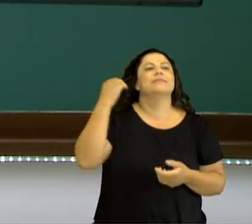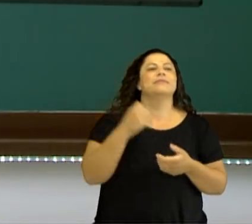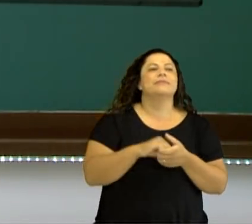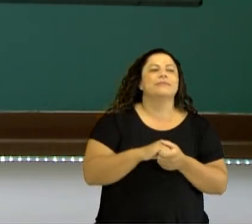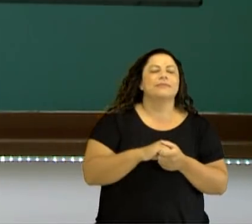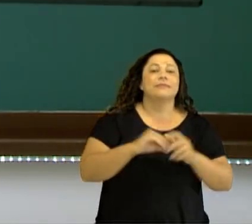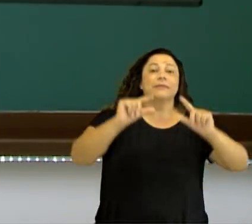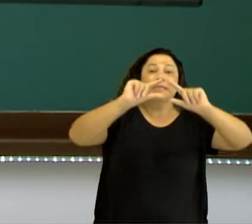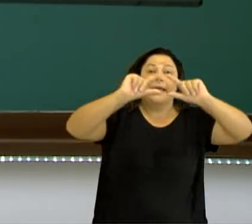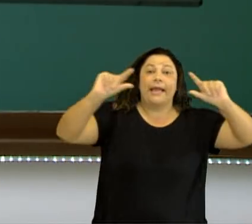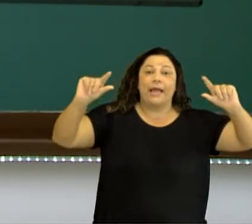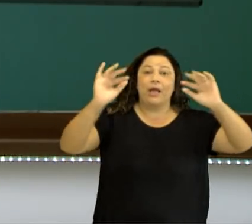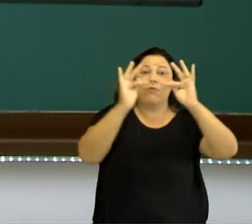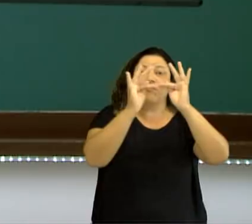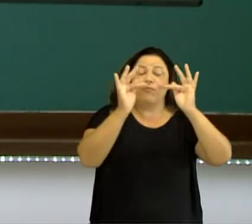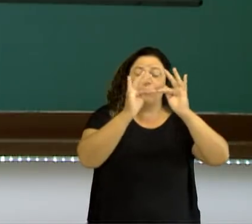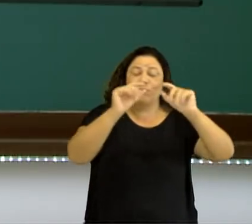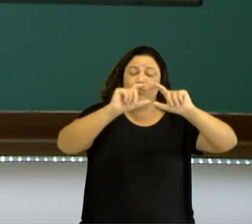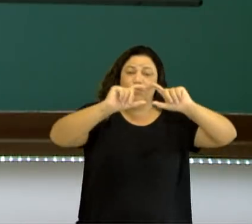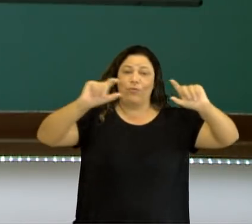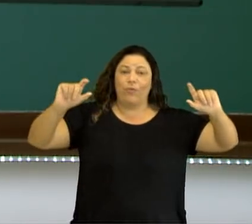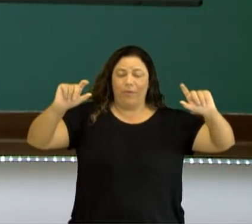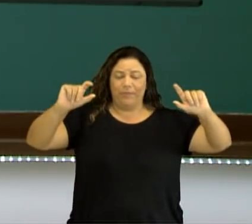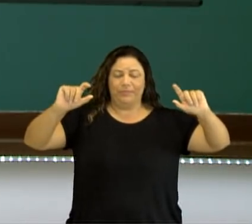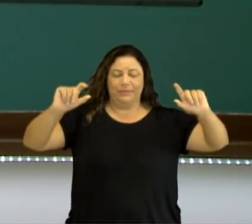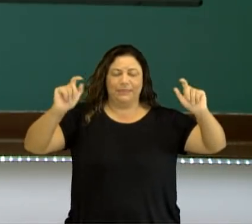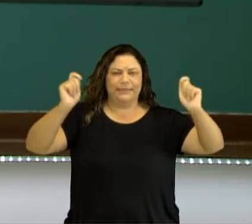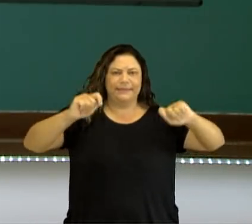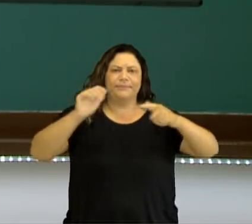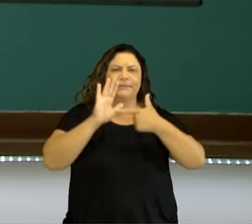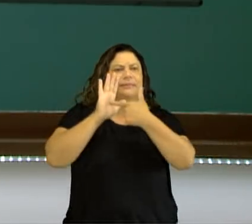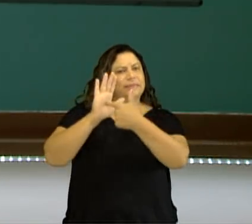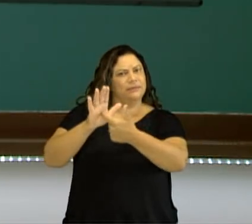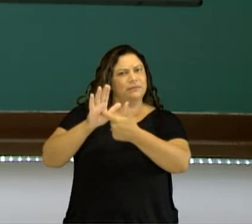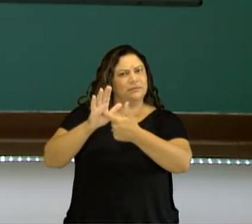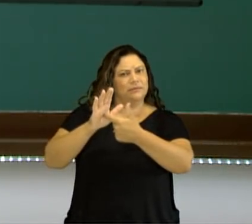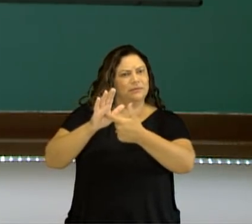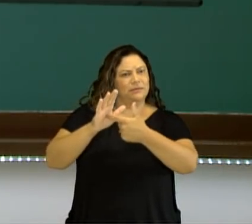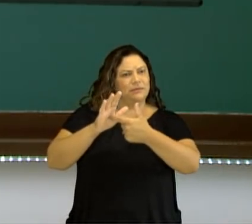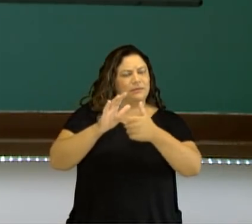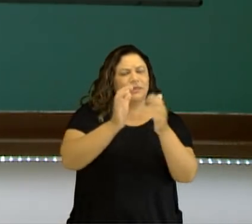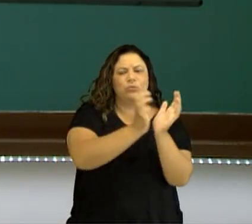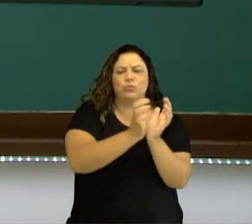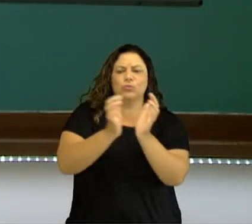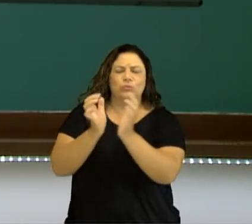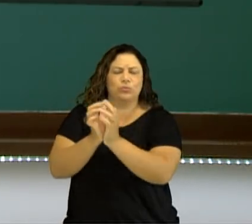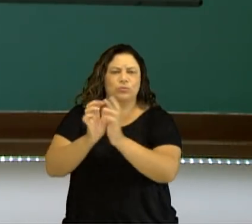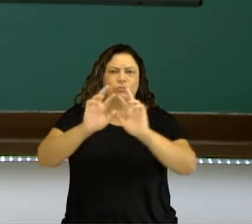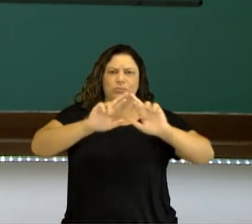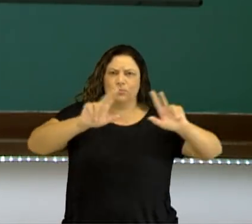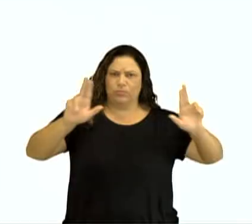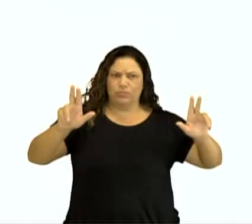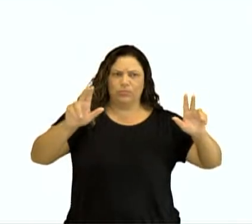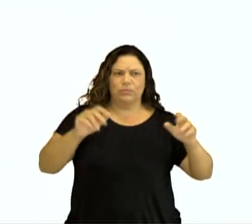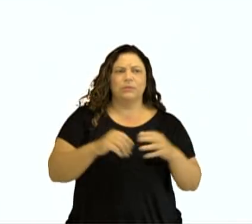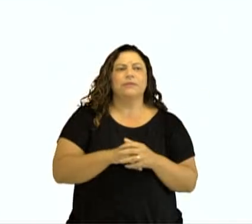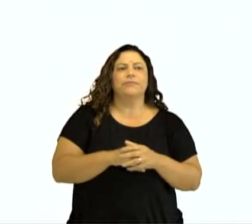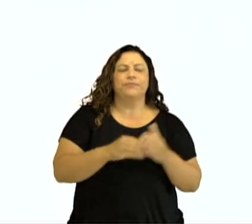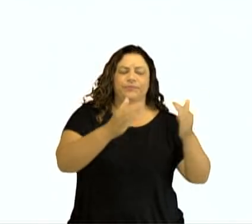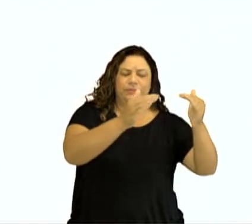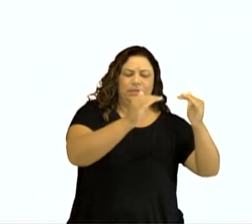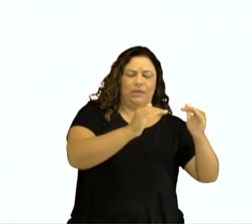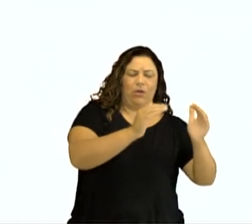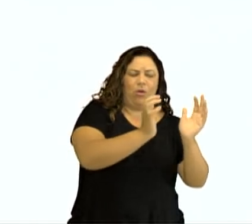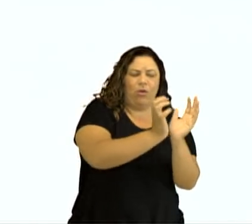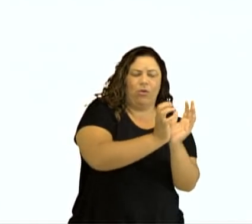A fórmula, a expressão que representa toda a tradução desse nosso enunciado e a